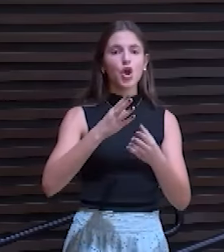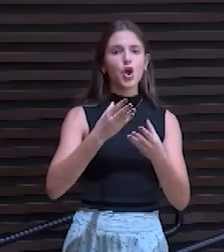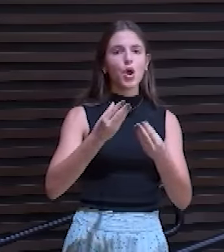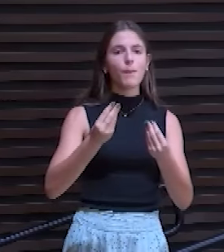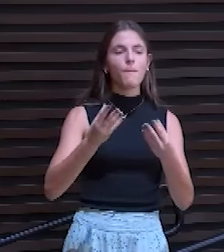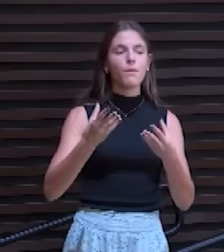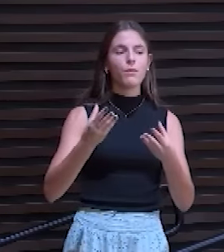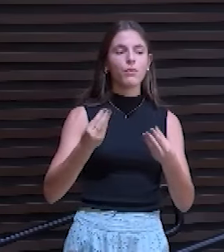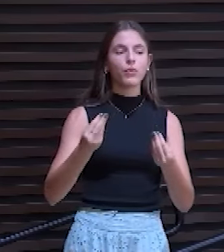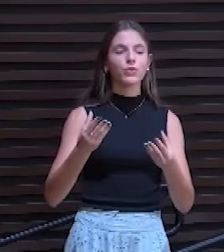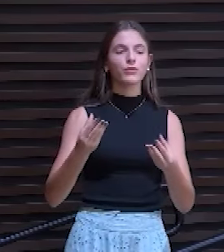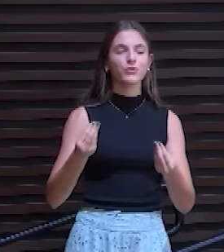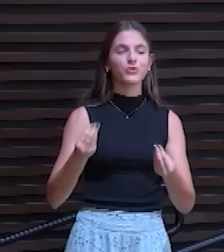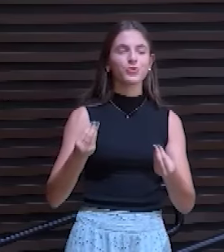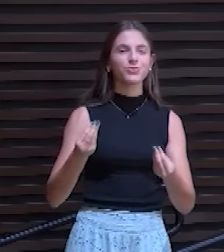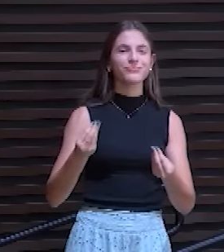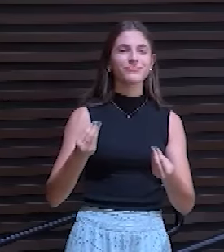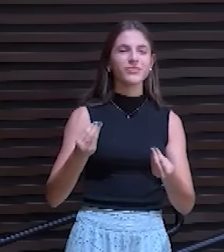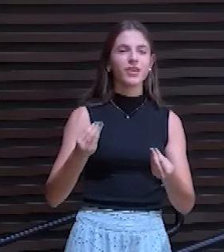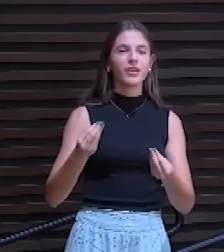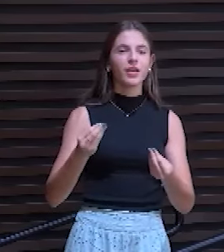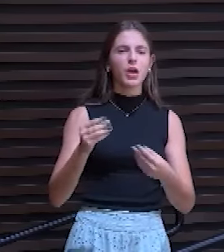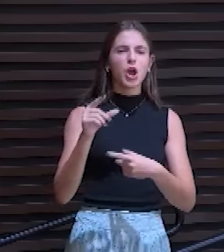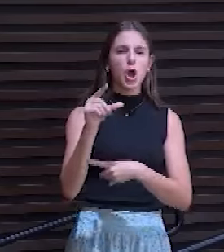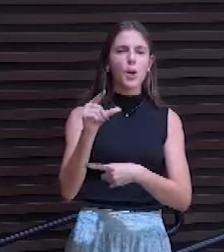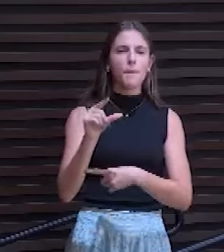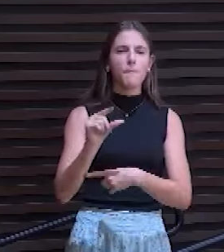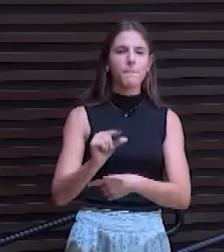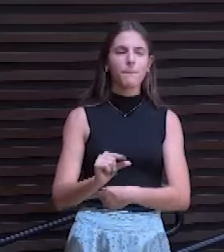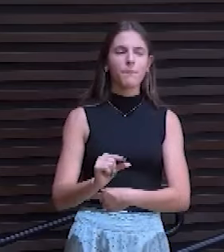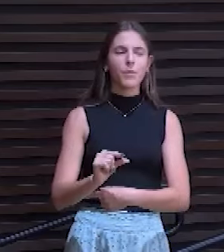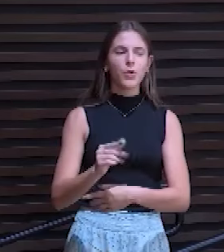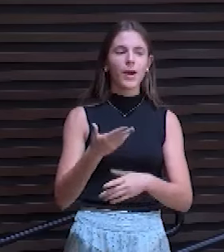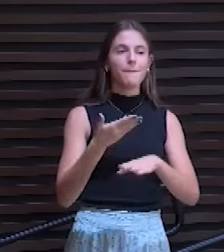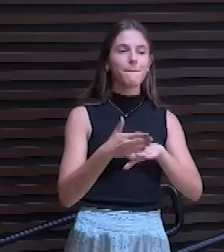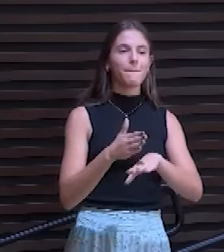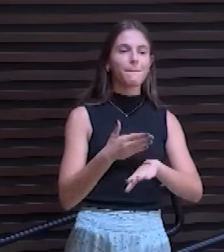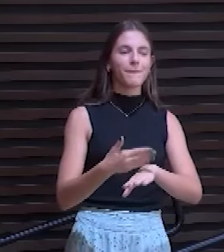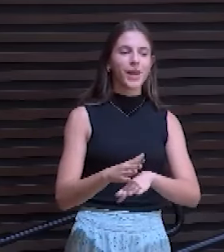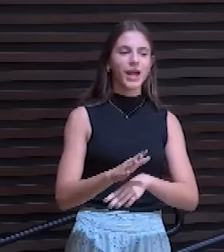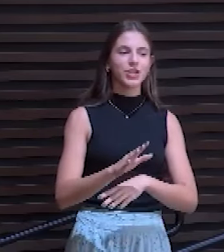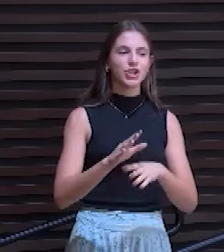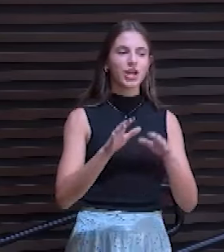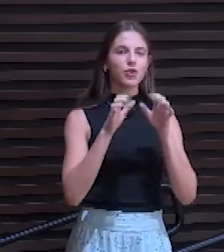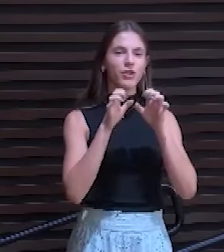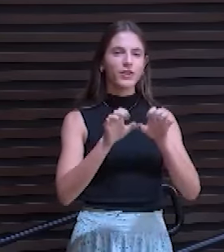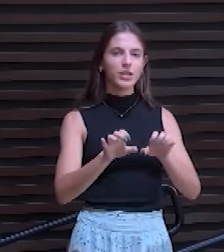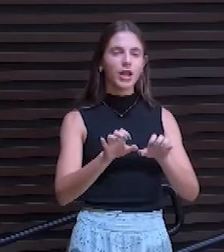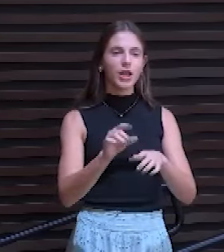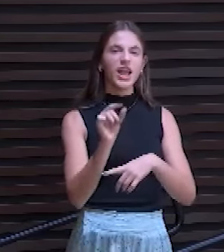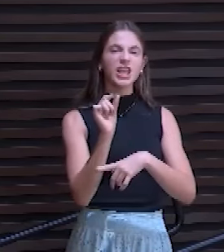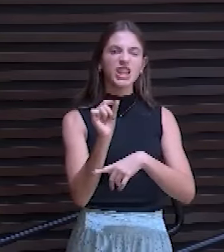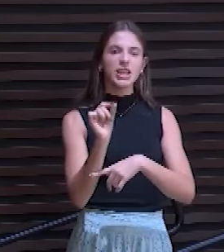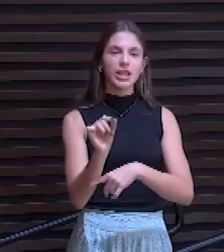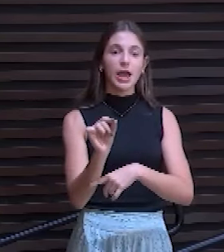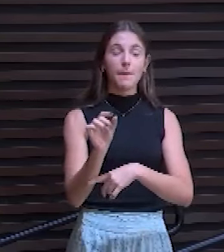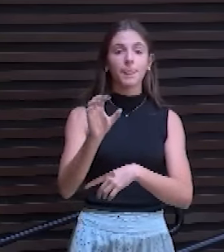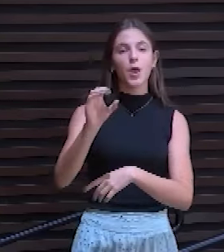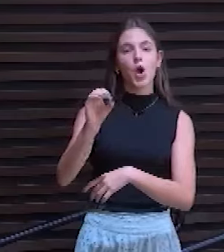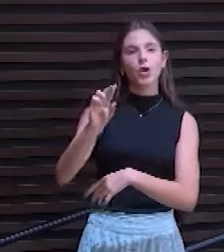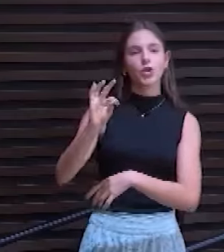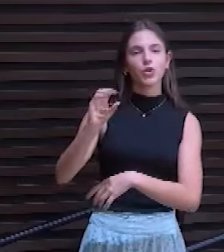muito pouco ortopraxia. O que é isso? O que é ortodoxia? A